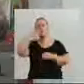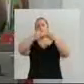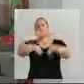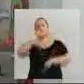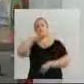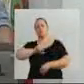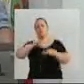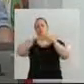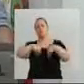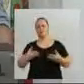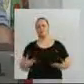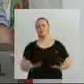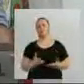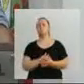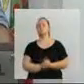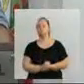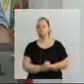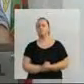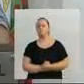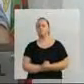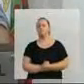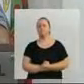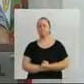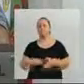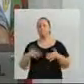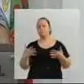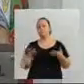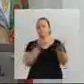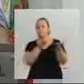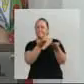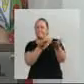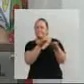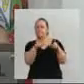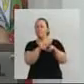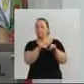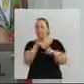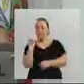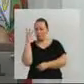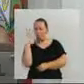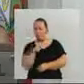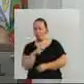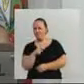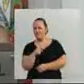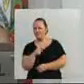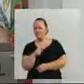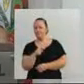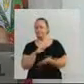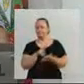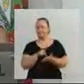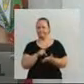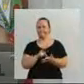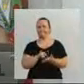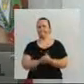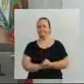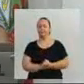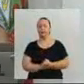situações que ocorreram ao longo dos últimos anos. Mas a intervenção também, quando ocorreu, vereador Jefferson Forst, na verdade, na contestação dos dados, ela